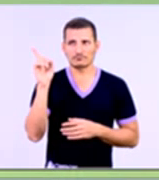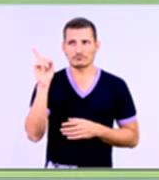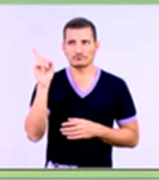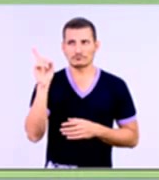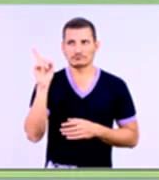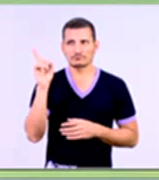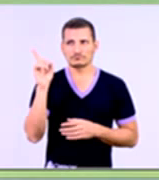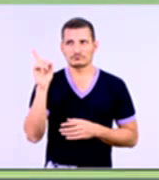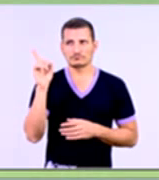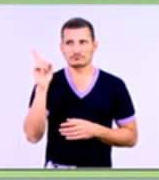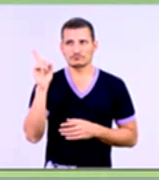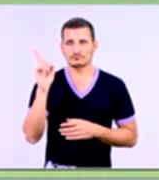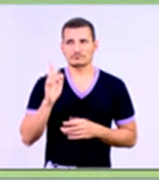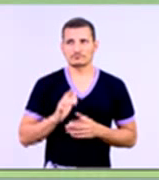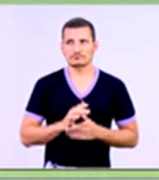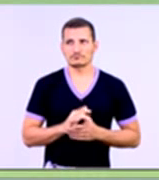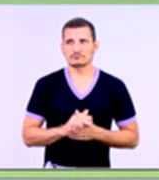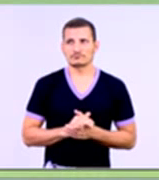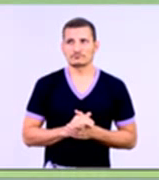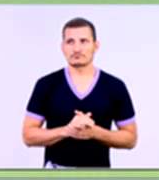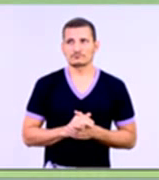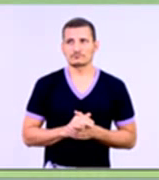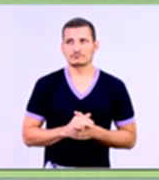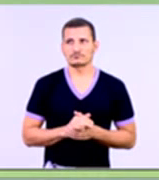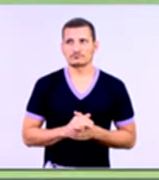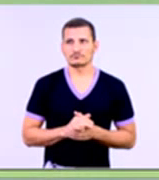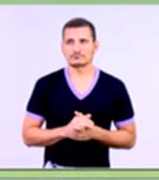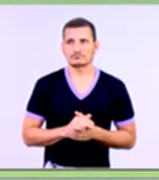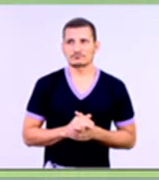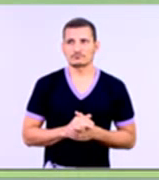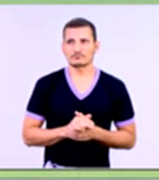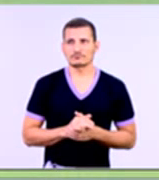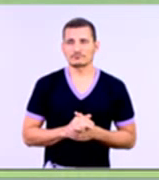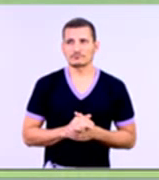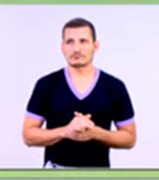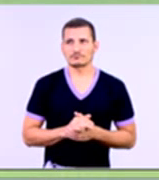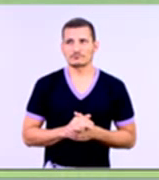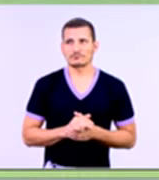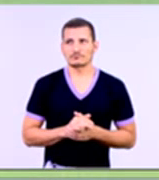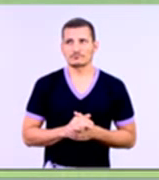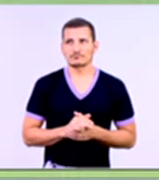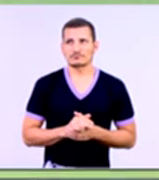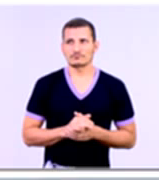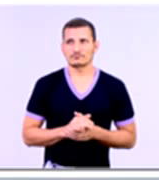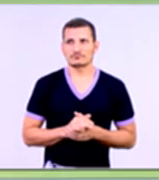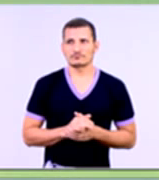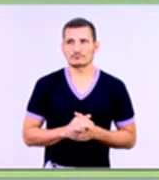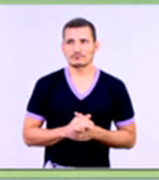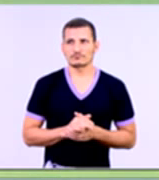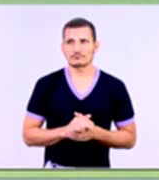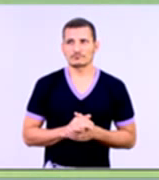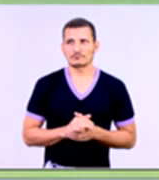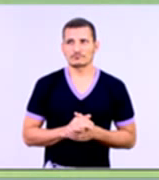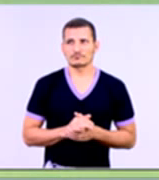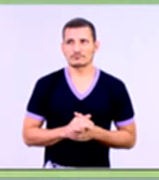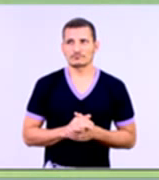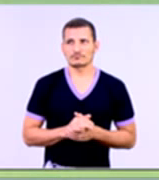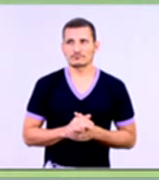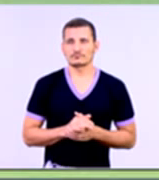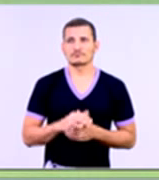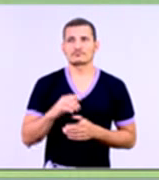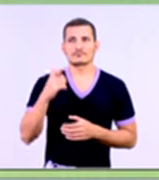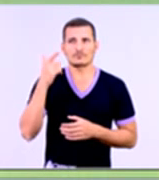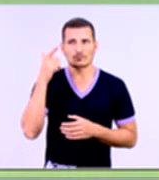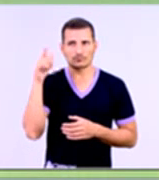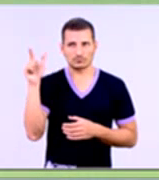algum, sem renderização ou codificação nenhuma, nos difere deste outro